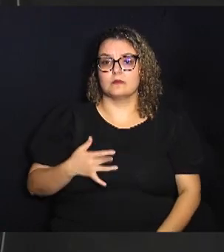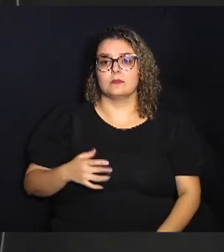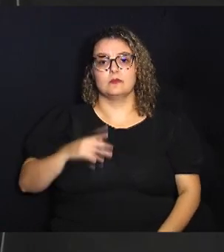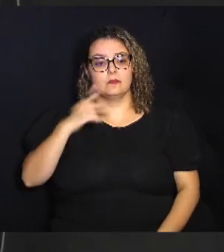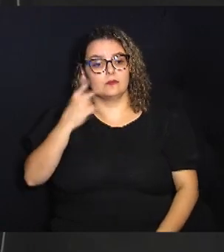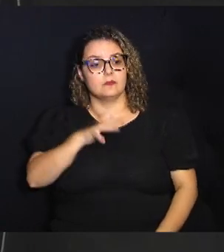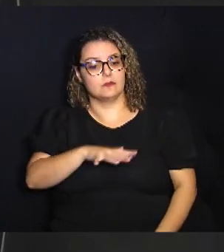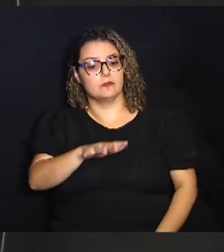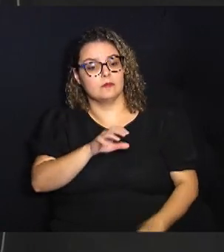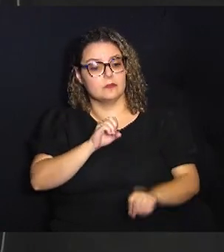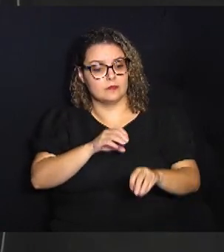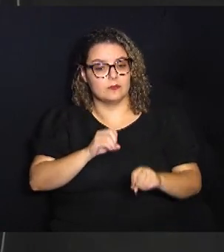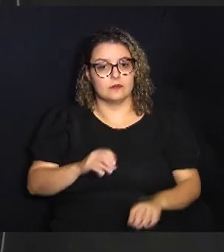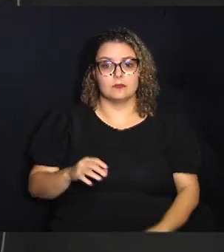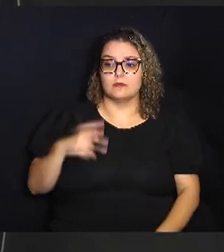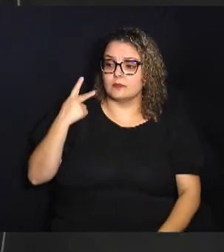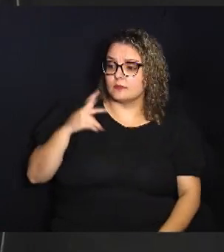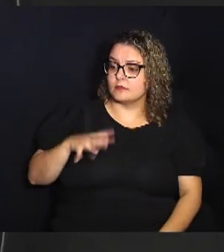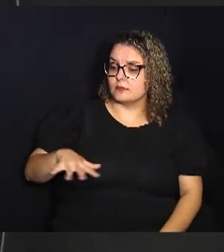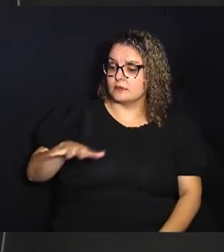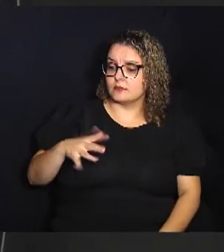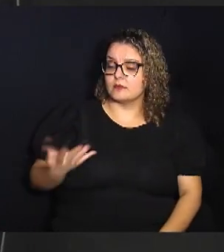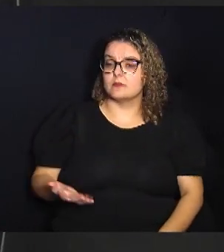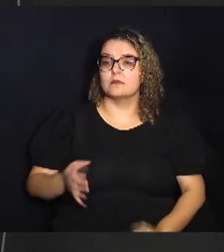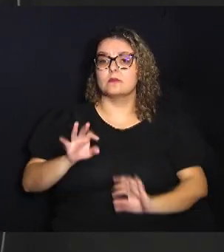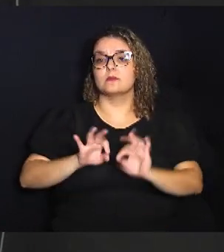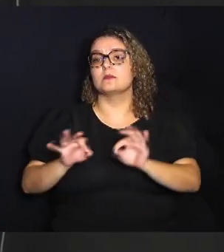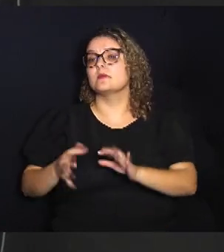projeto na área da educação? Vereador, qual é o